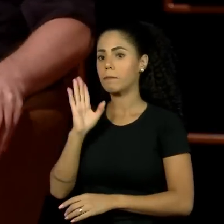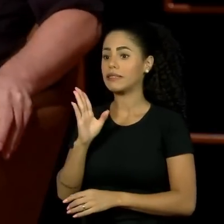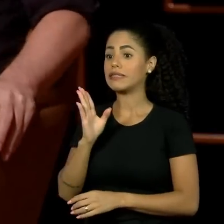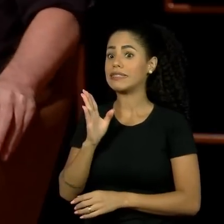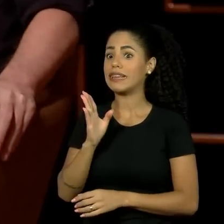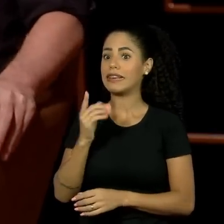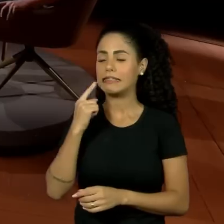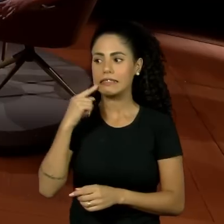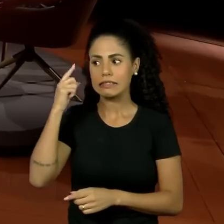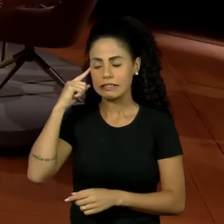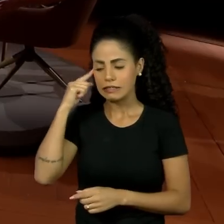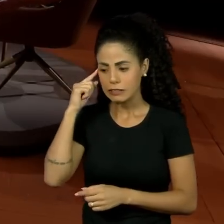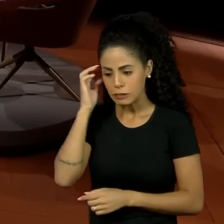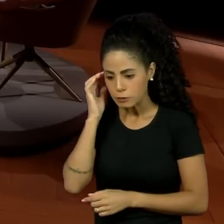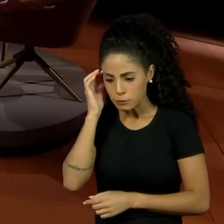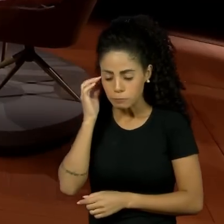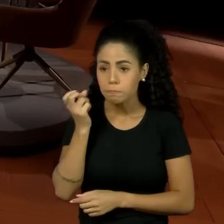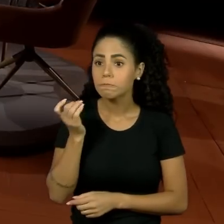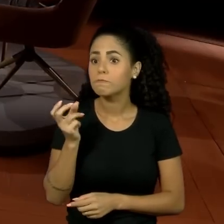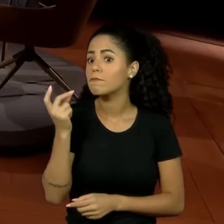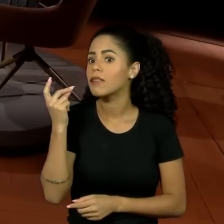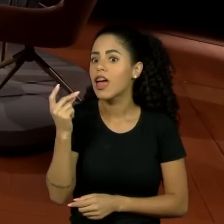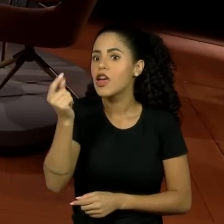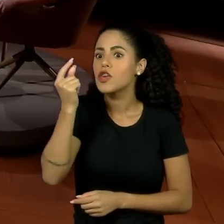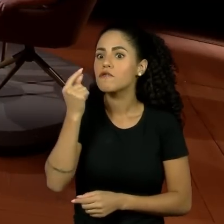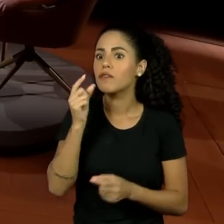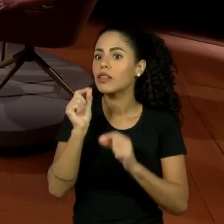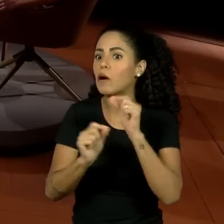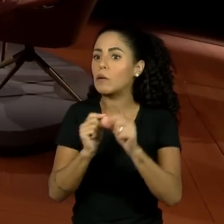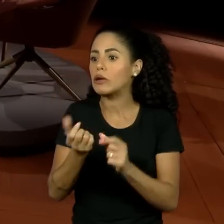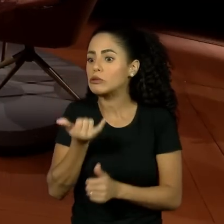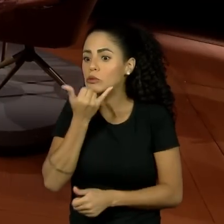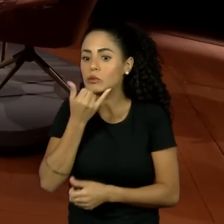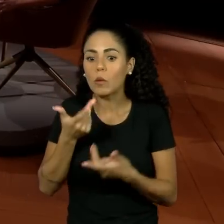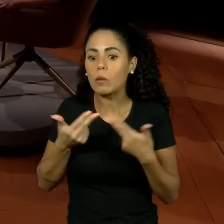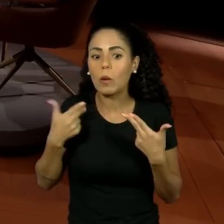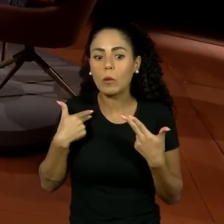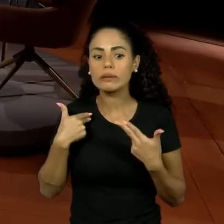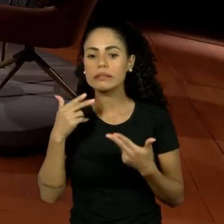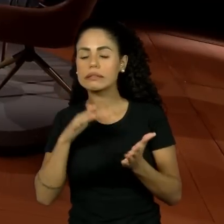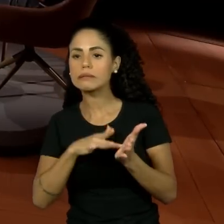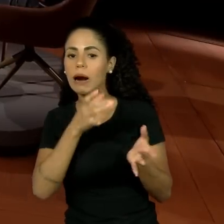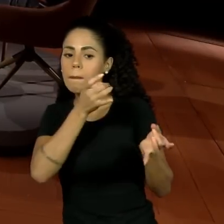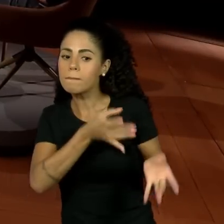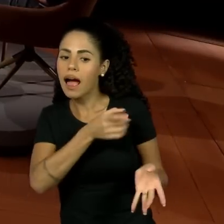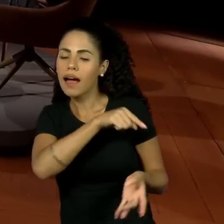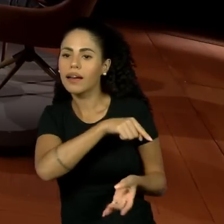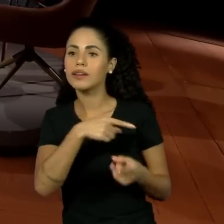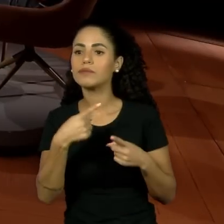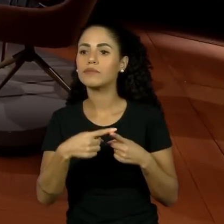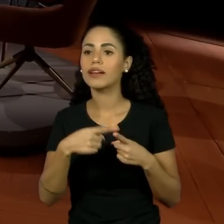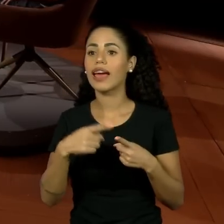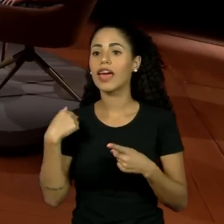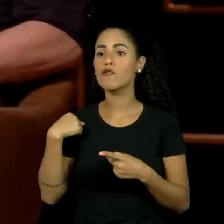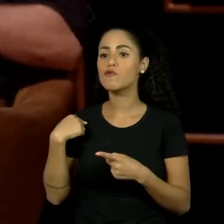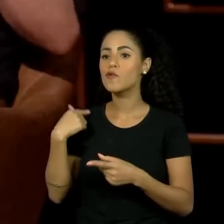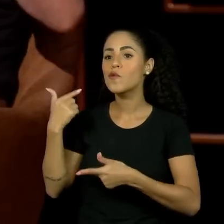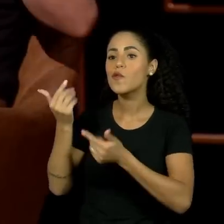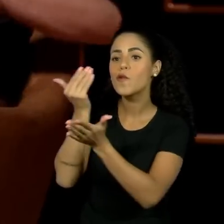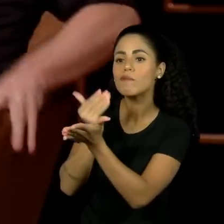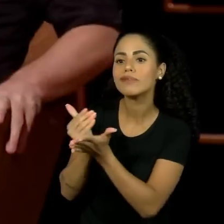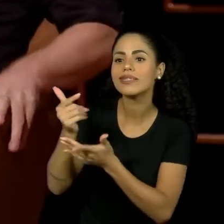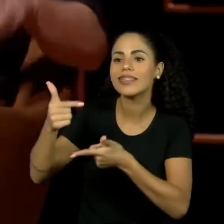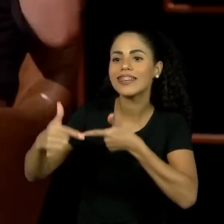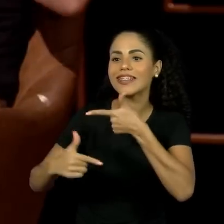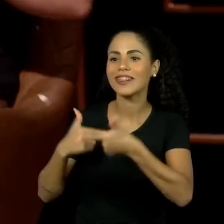Né? Largar a faculdade no 2º ano vai fazer o quê? Antes eu já fui e arrumei um emprego, um